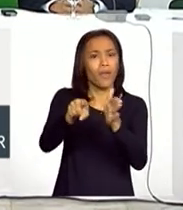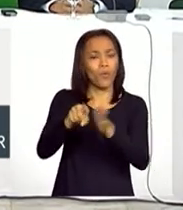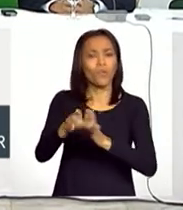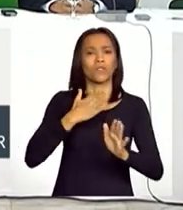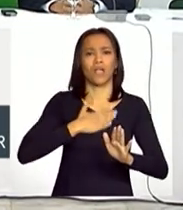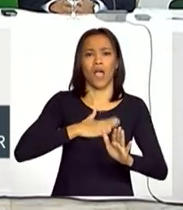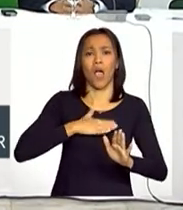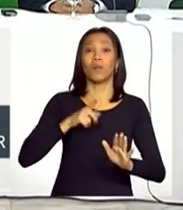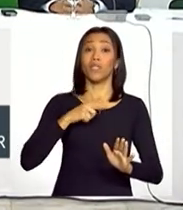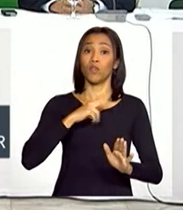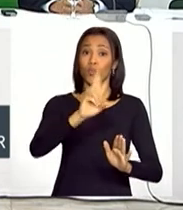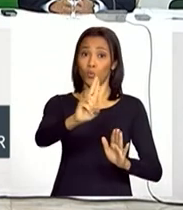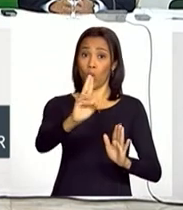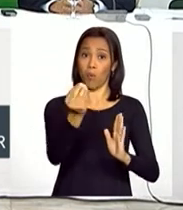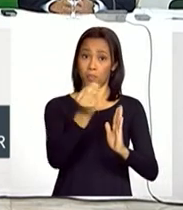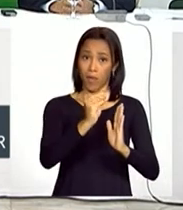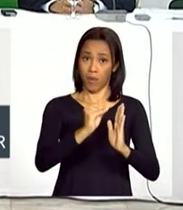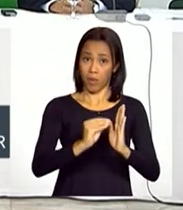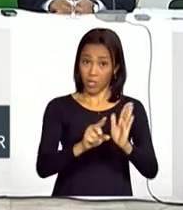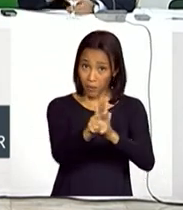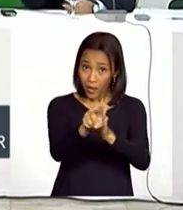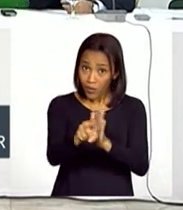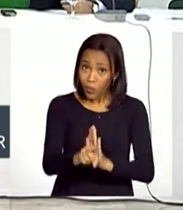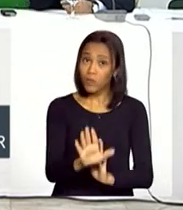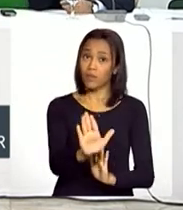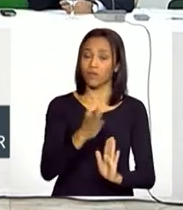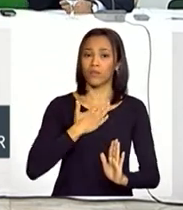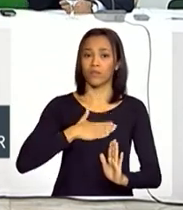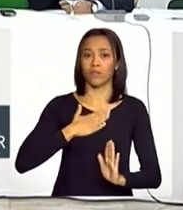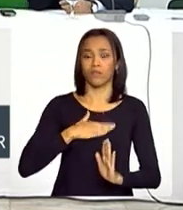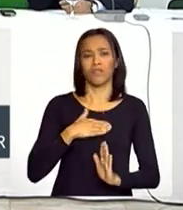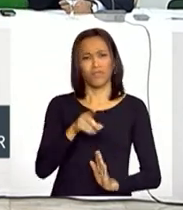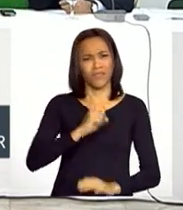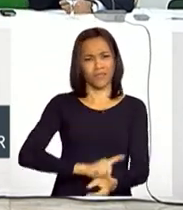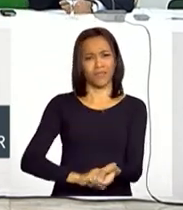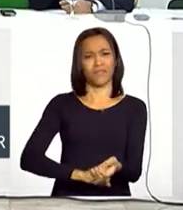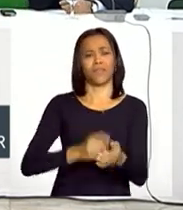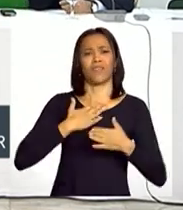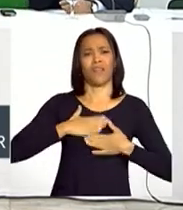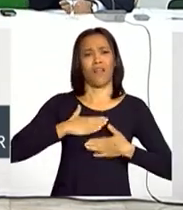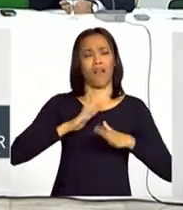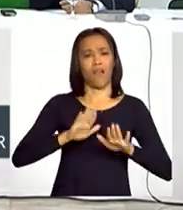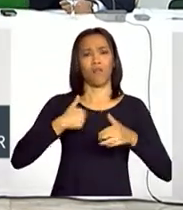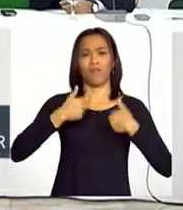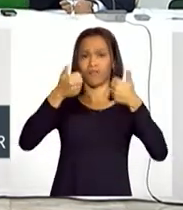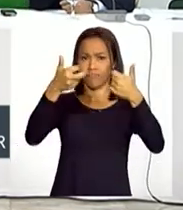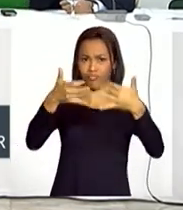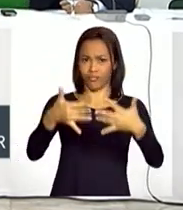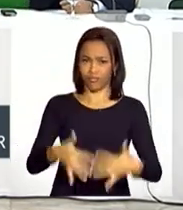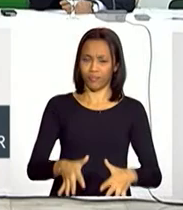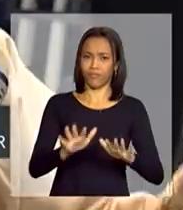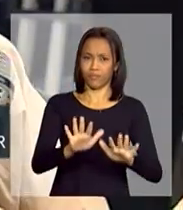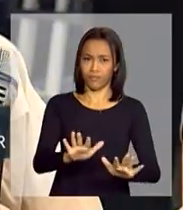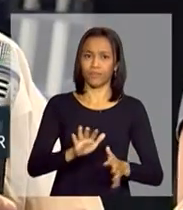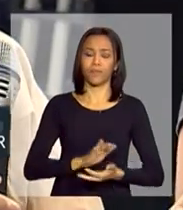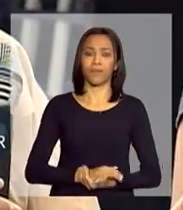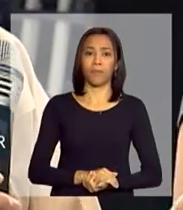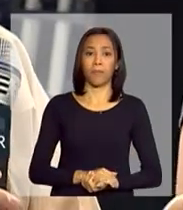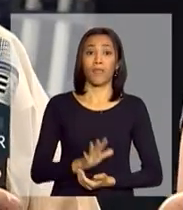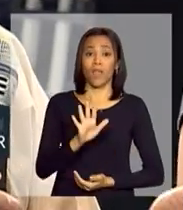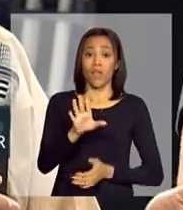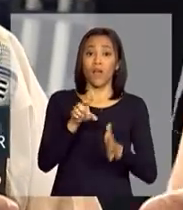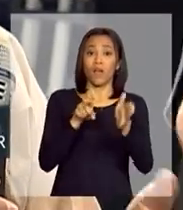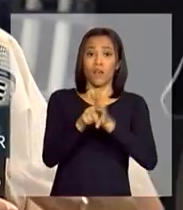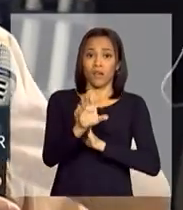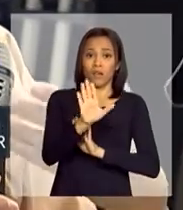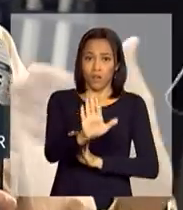eles já está inscrito Vocês estão muito nervosa Calma eu explica r